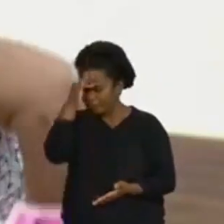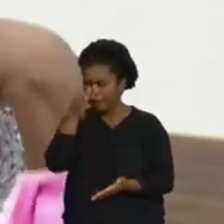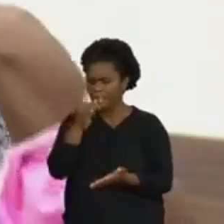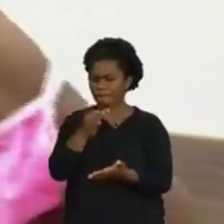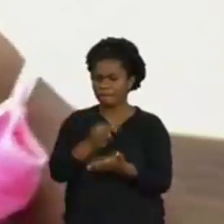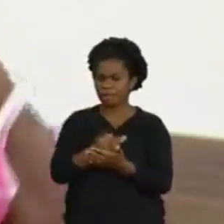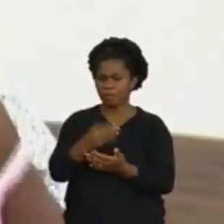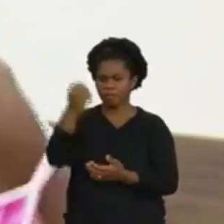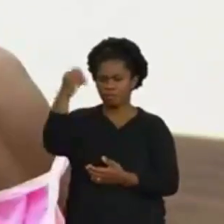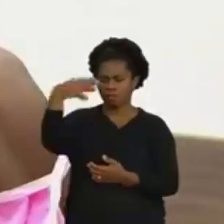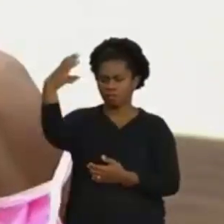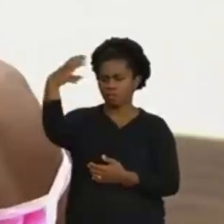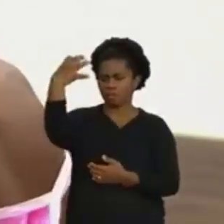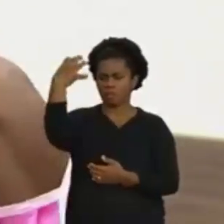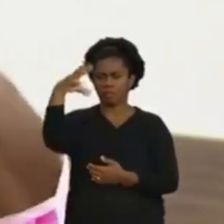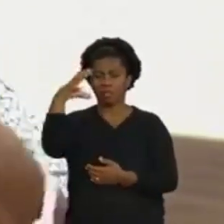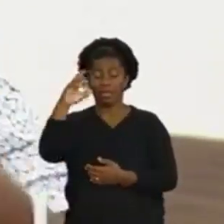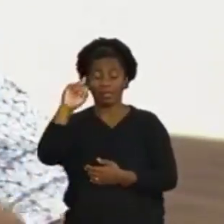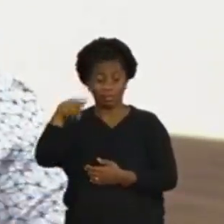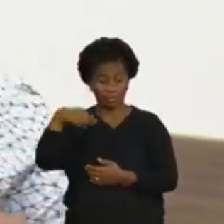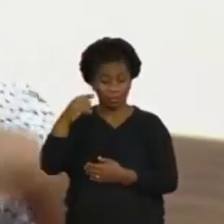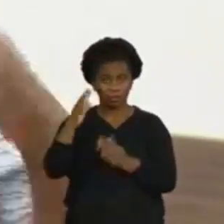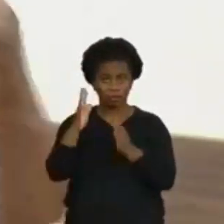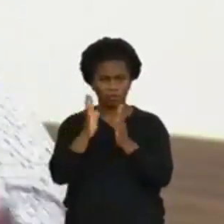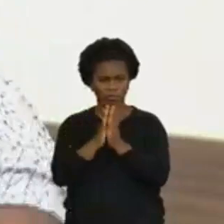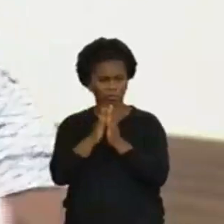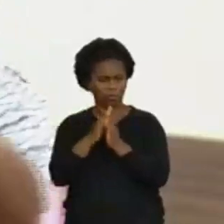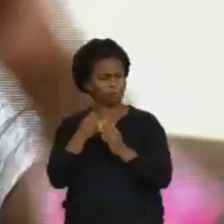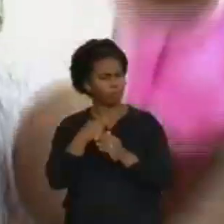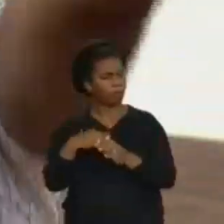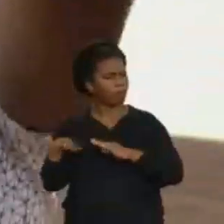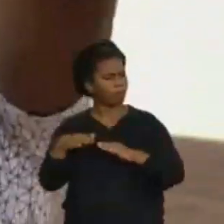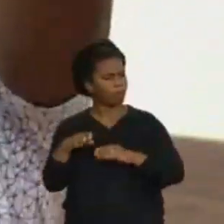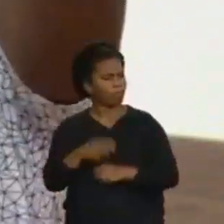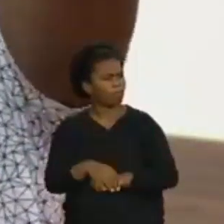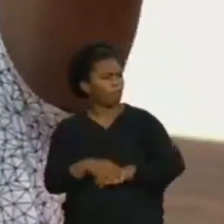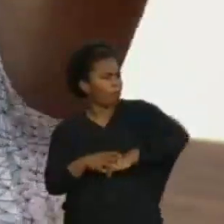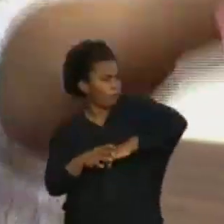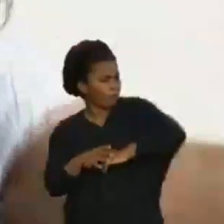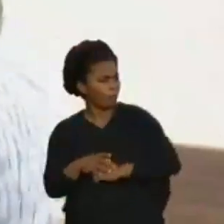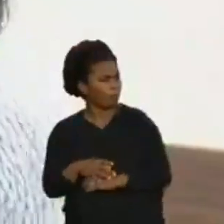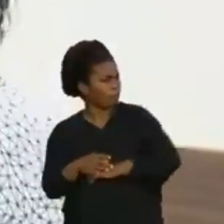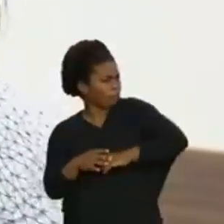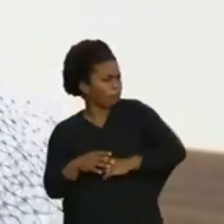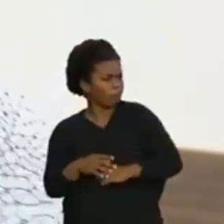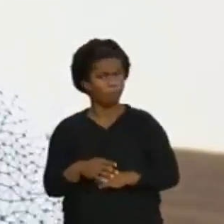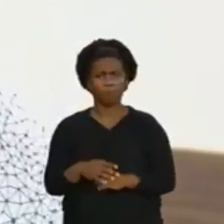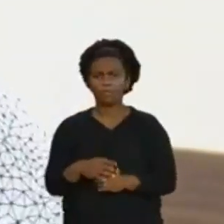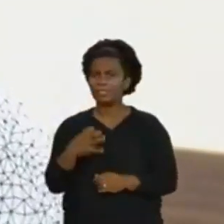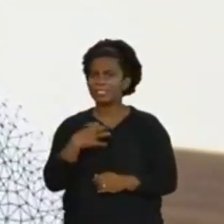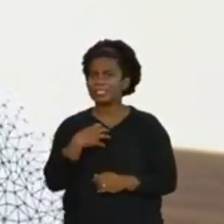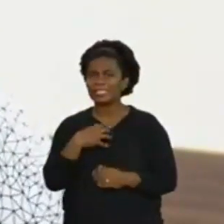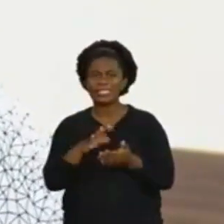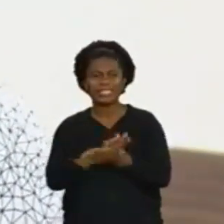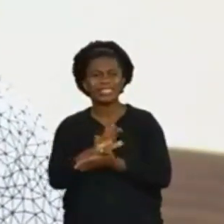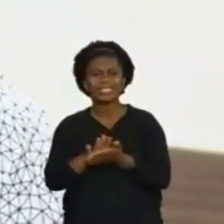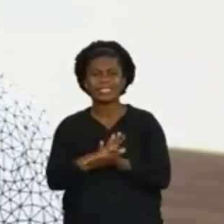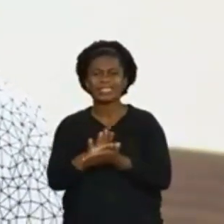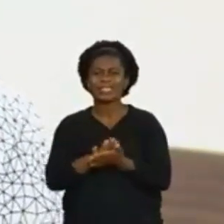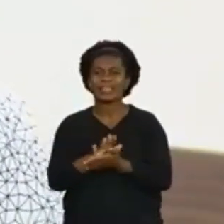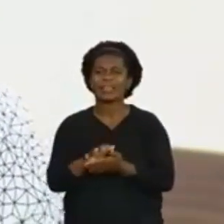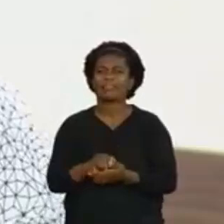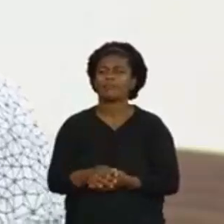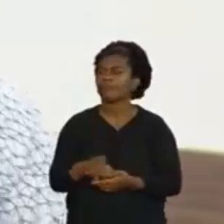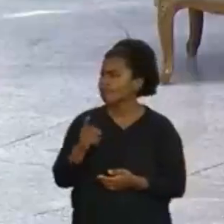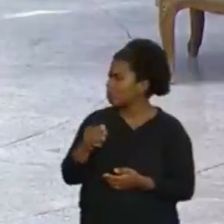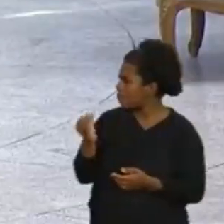Depois que passou a oração, eu movimentei o braço, eu levantei o braço, não estou sentindo mais nada. Graças a Deus,